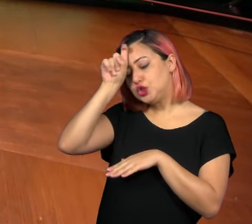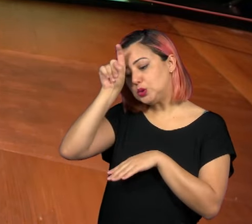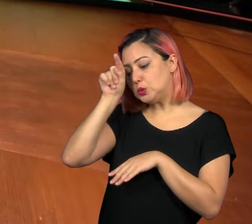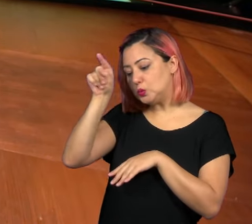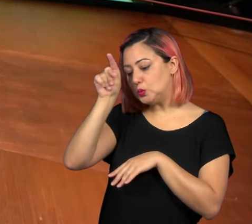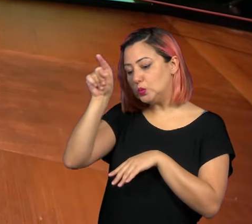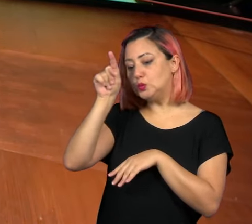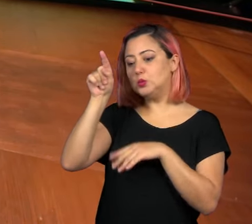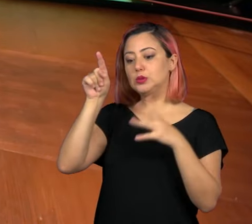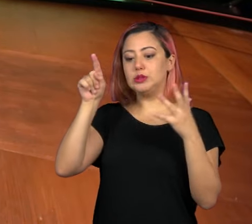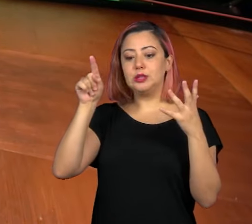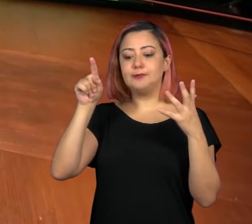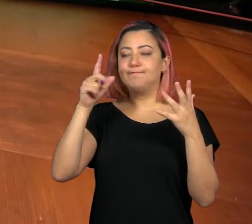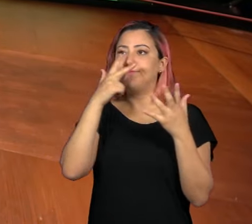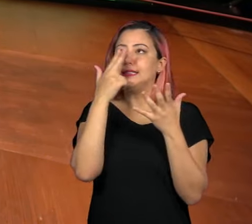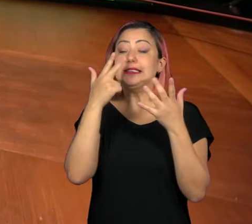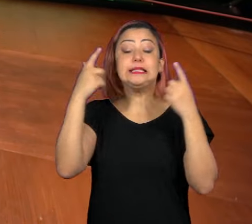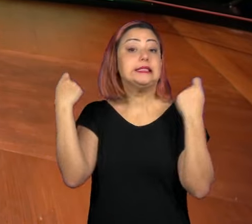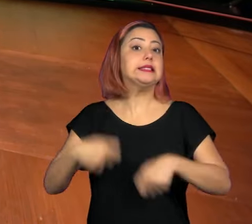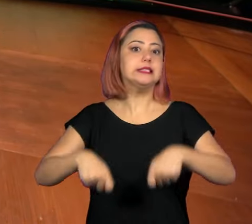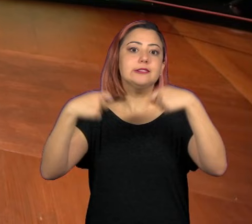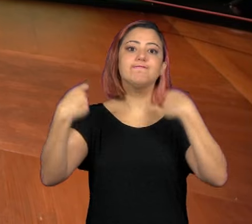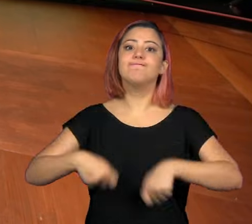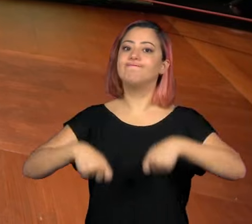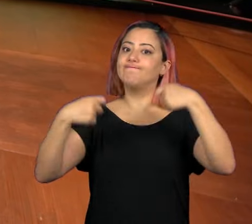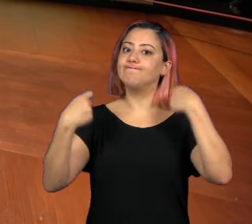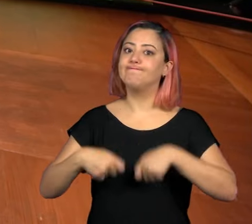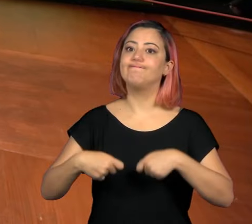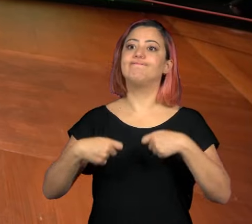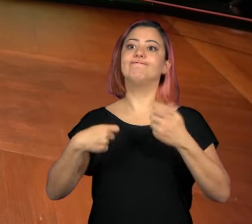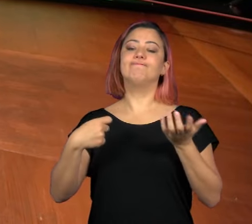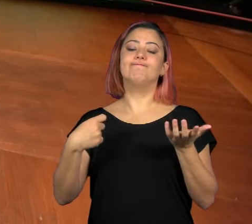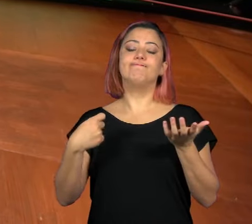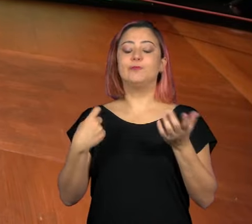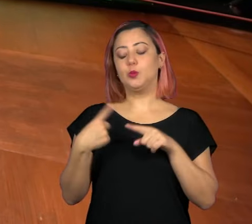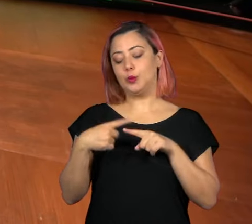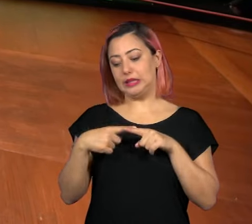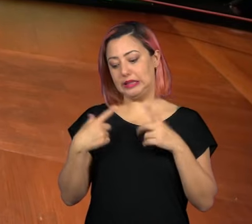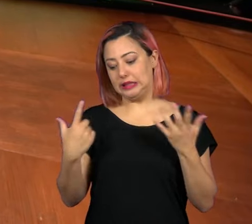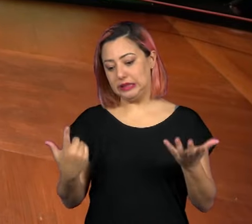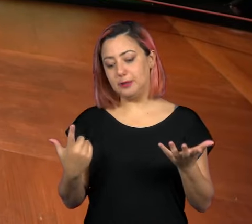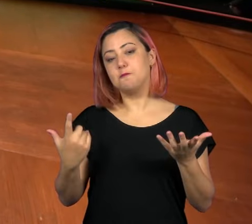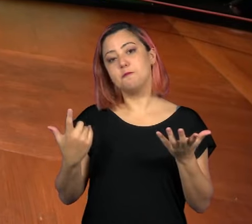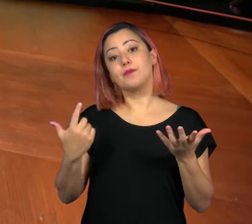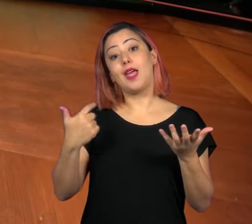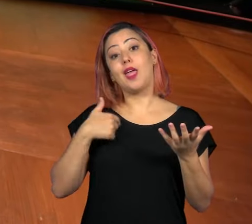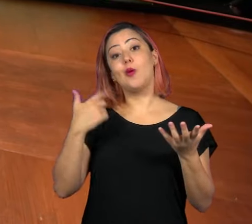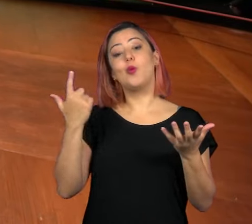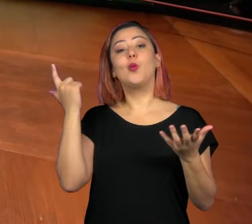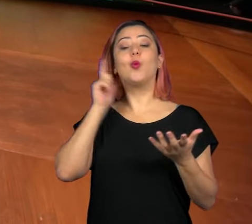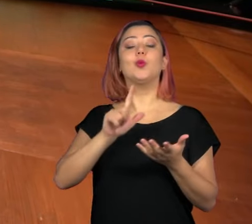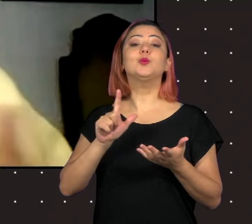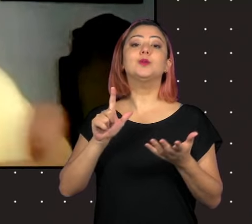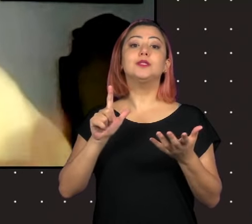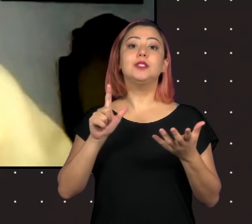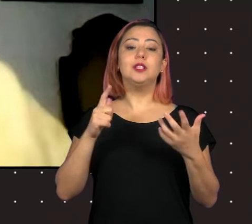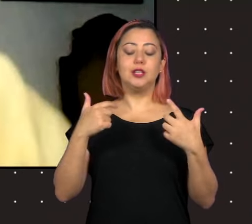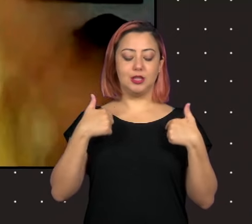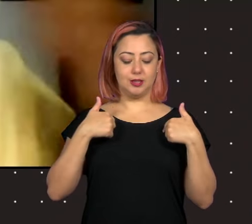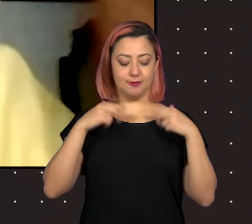foi uma coisa fundamental no sentido de eu assumir a